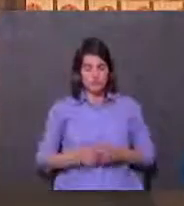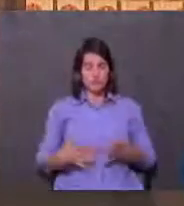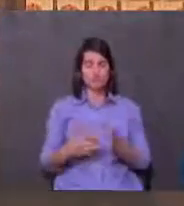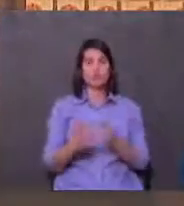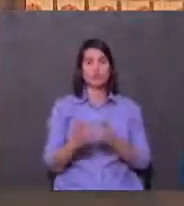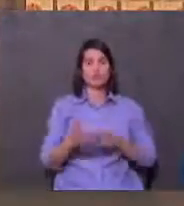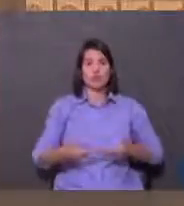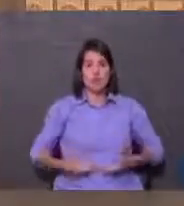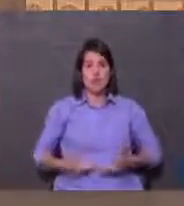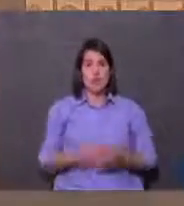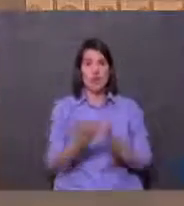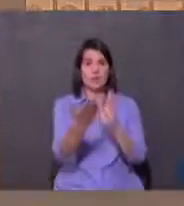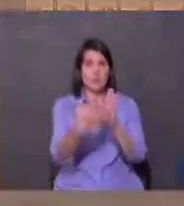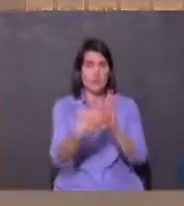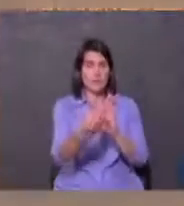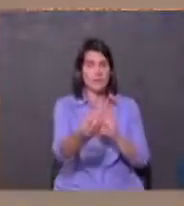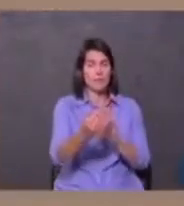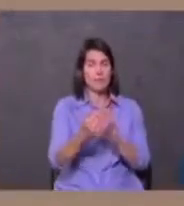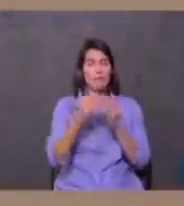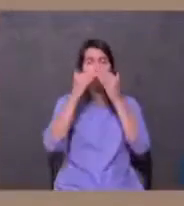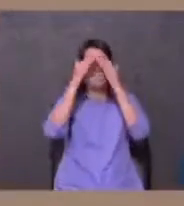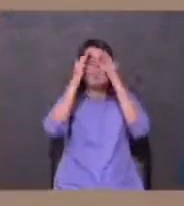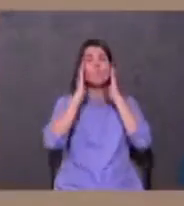ventre, Jesus.